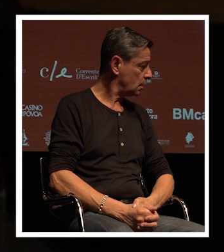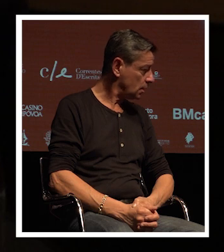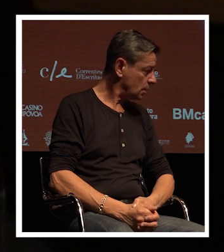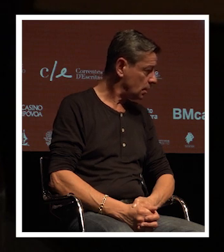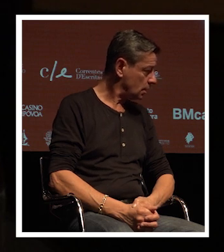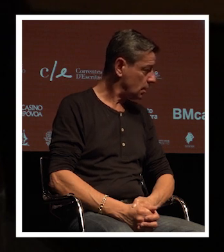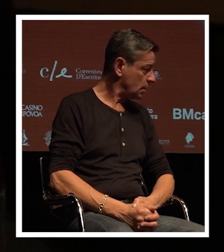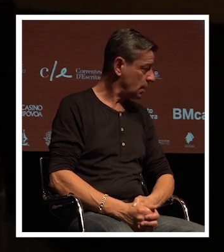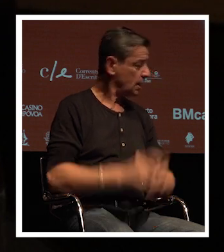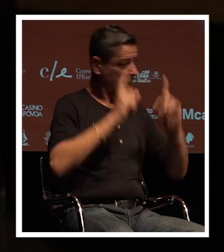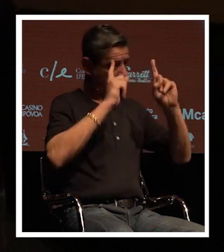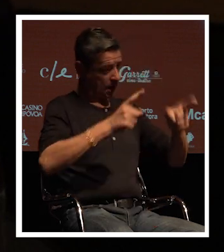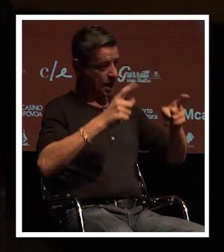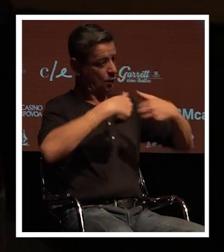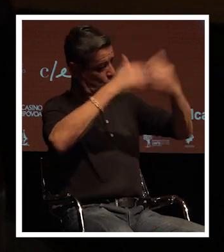por